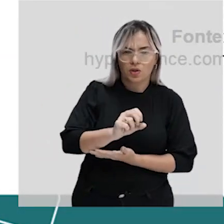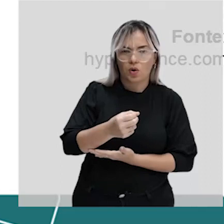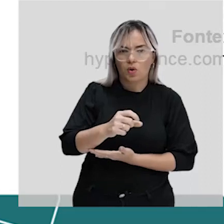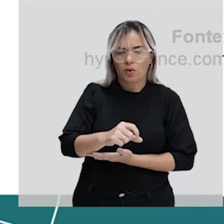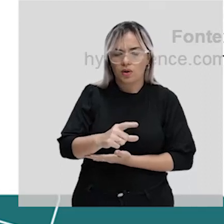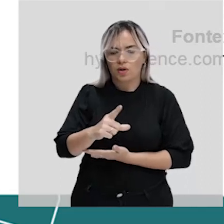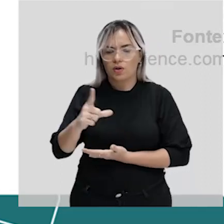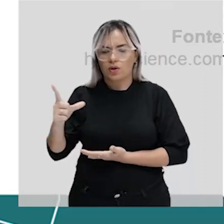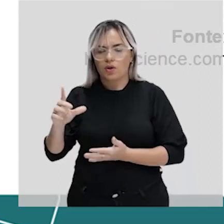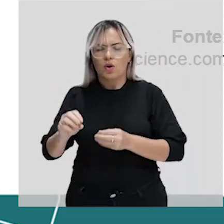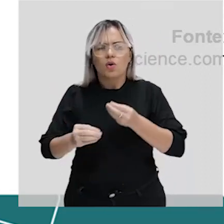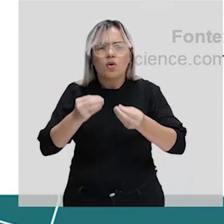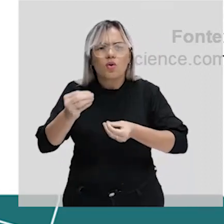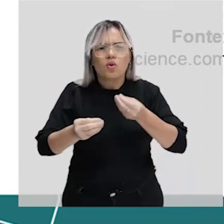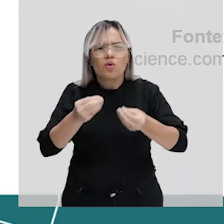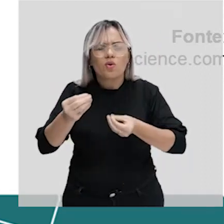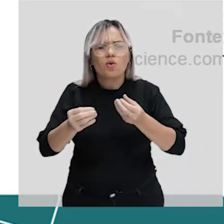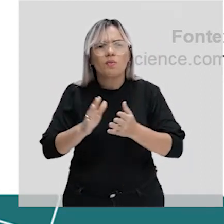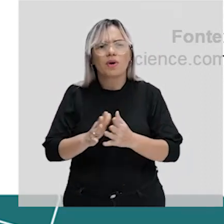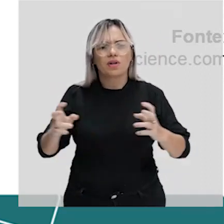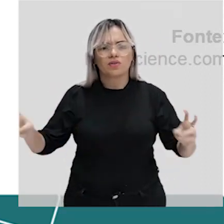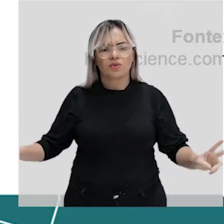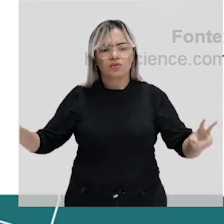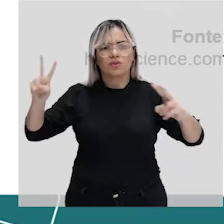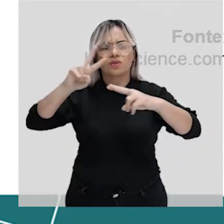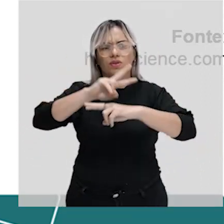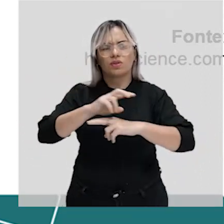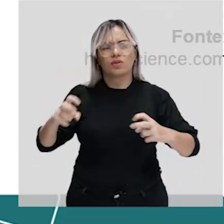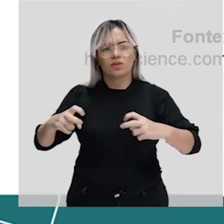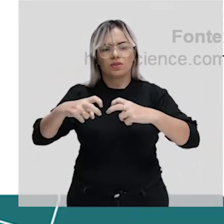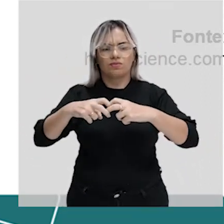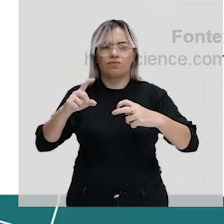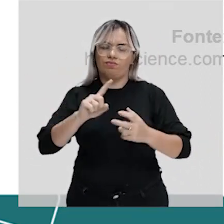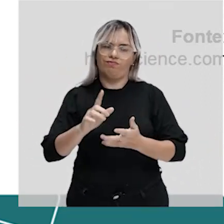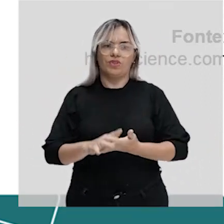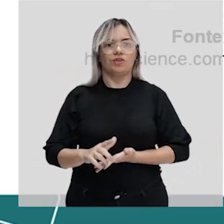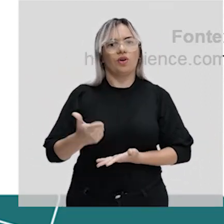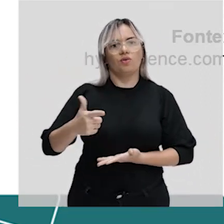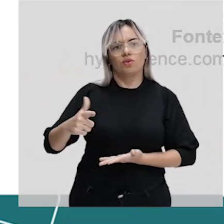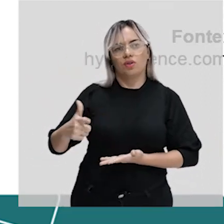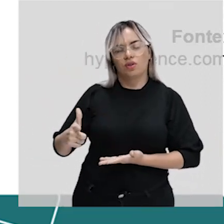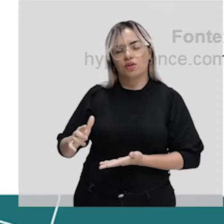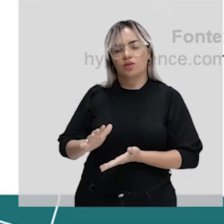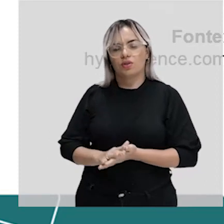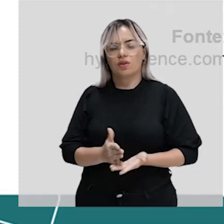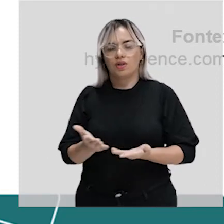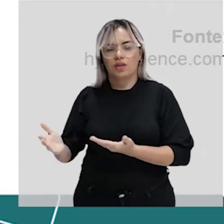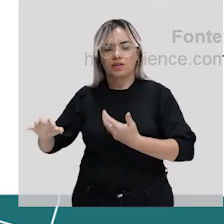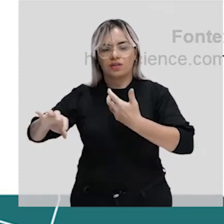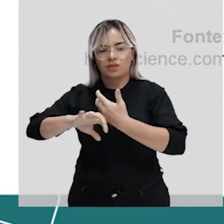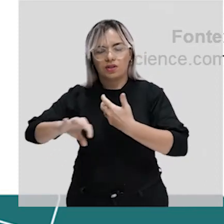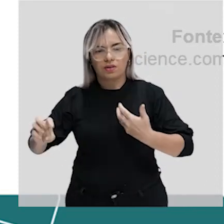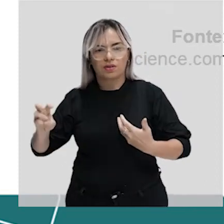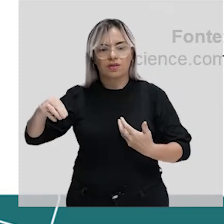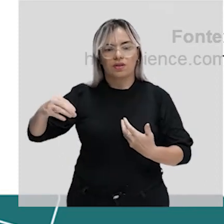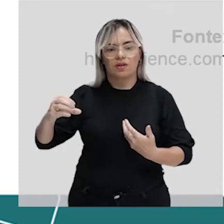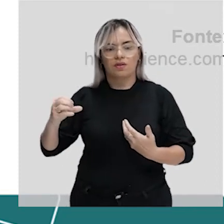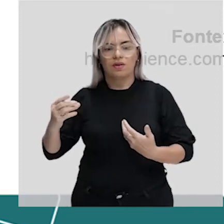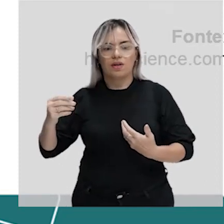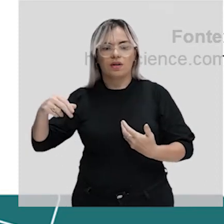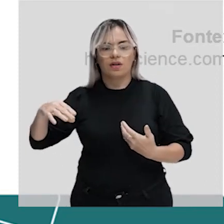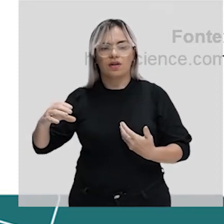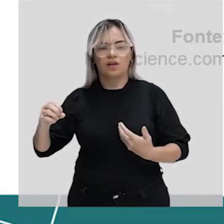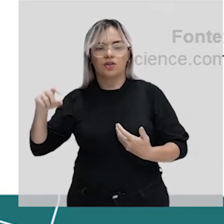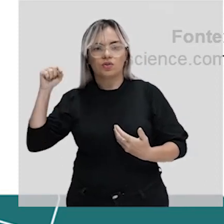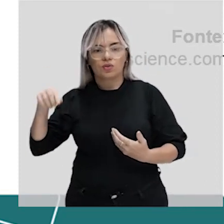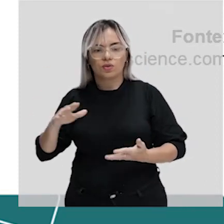de um não vai dar com o outro, porque existe a incompatibilidade, isolamento mecânico, tá? Então,